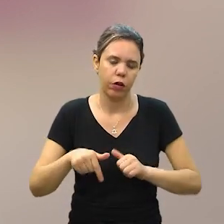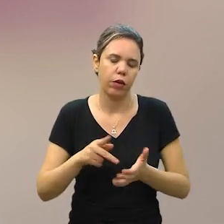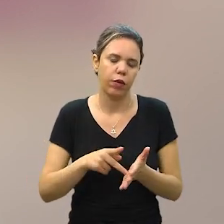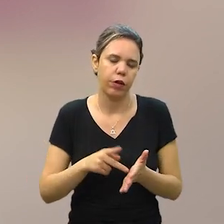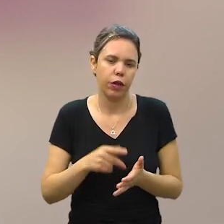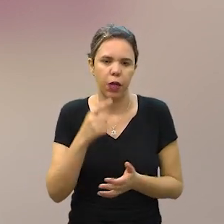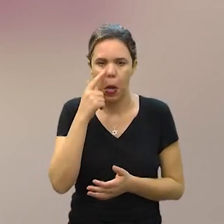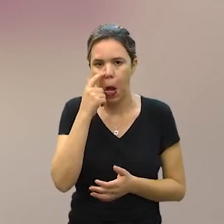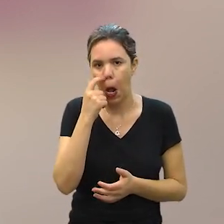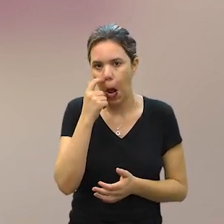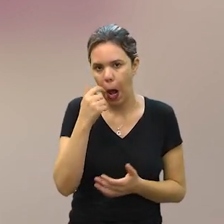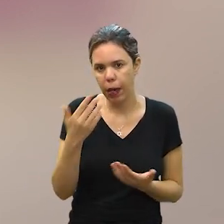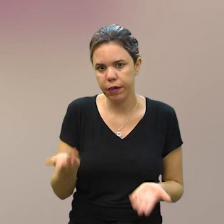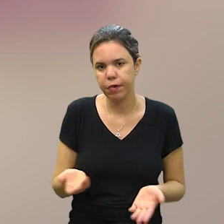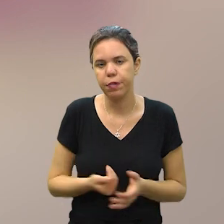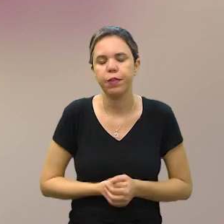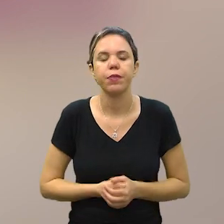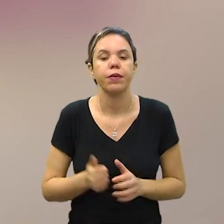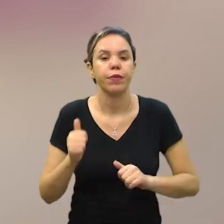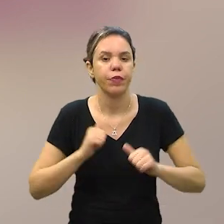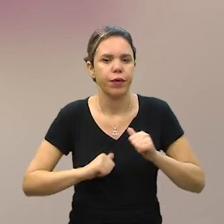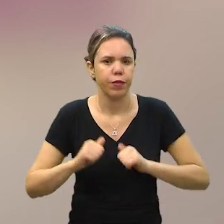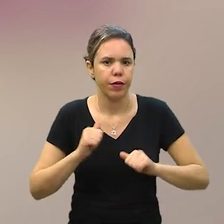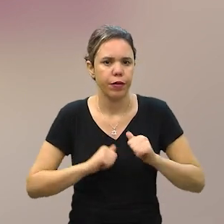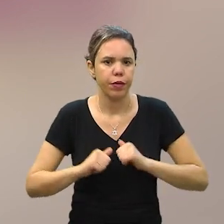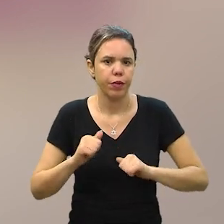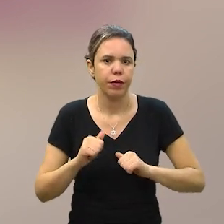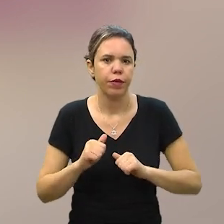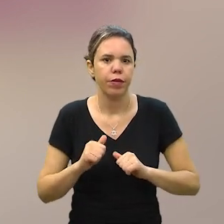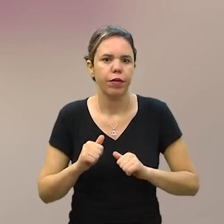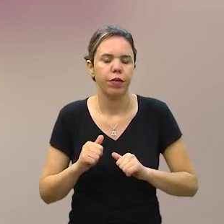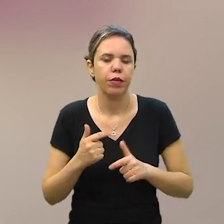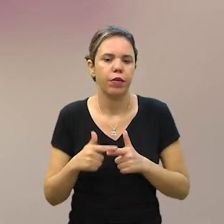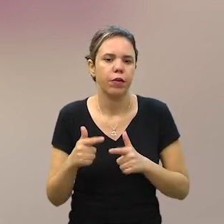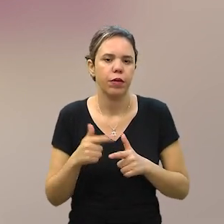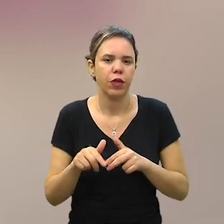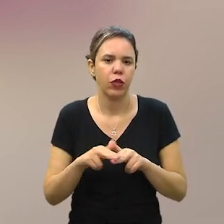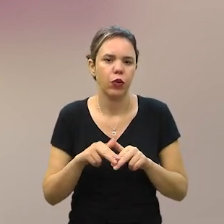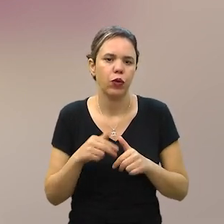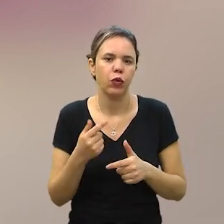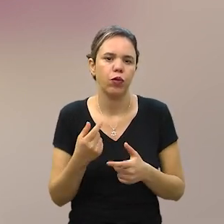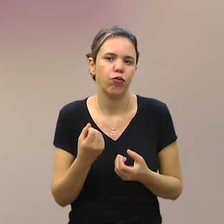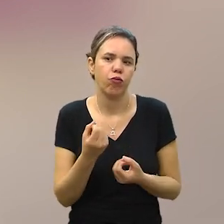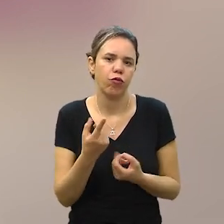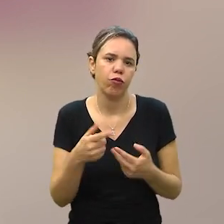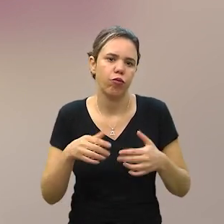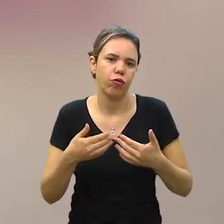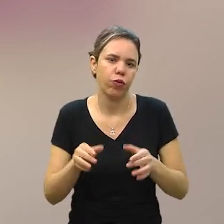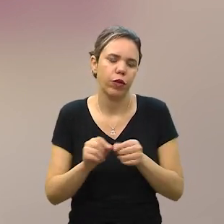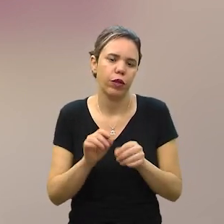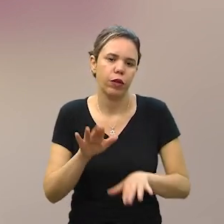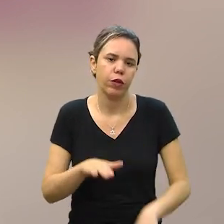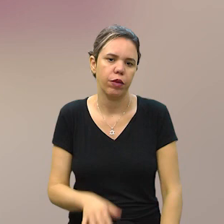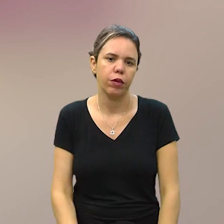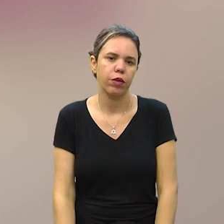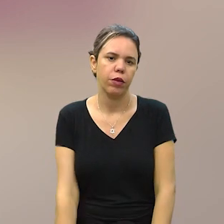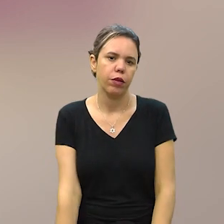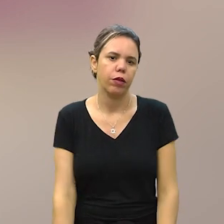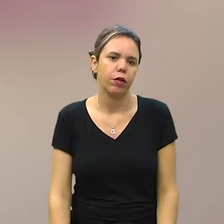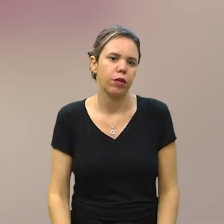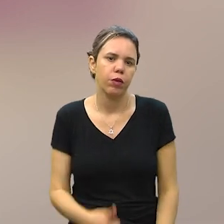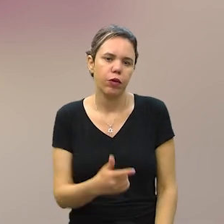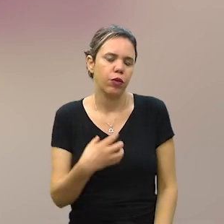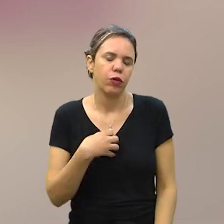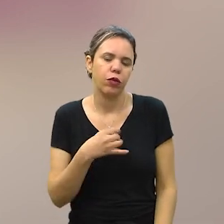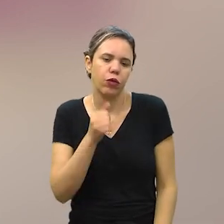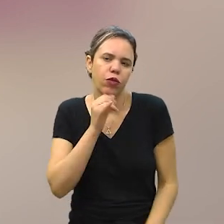uma ansiedade, né? A ansiedade desencadeada por algum motivo, ou às vezes